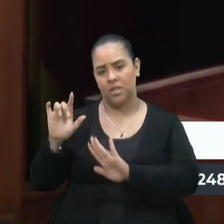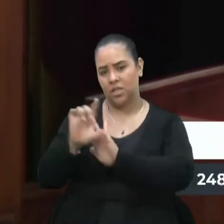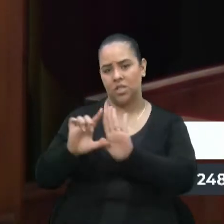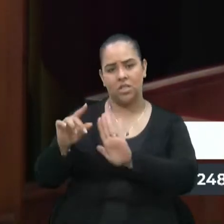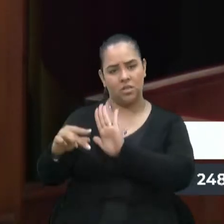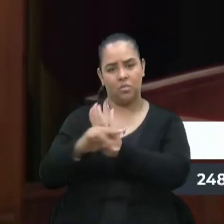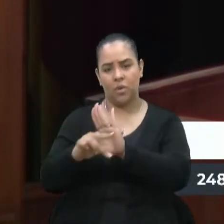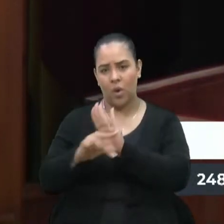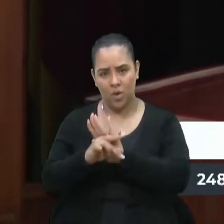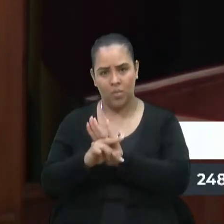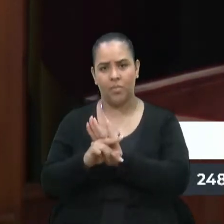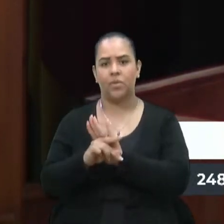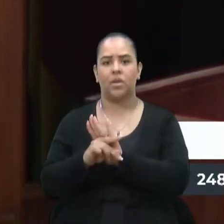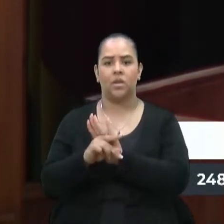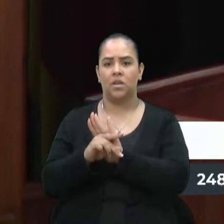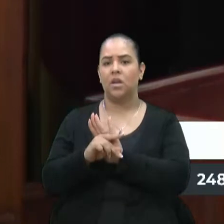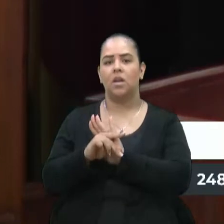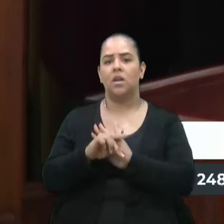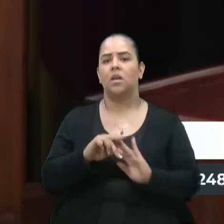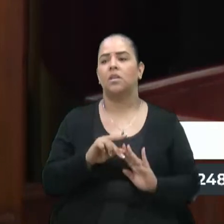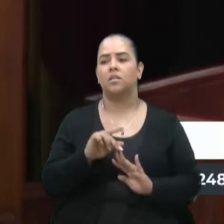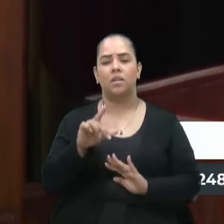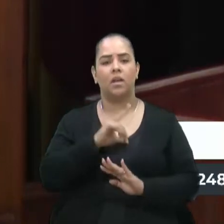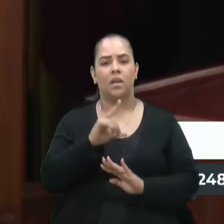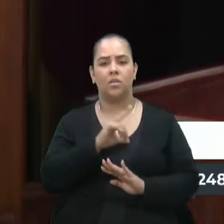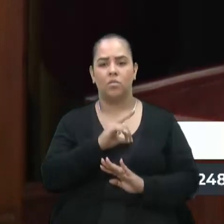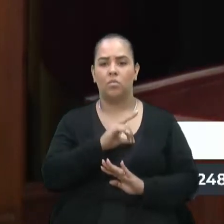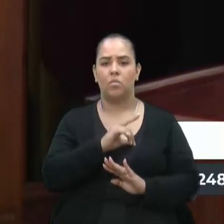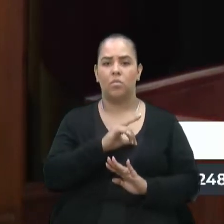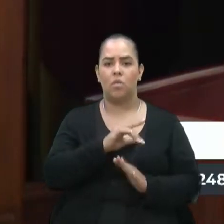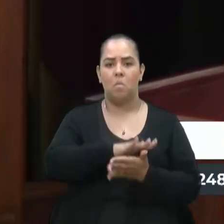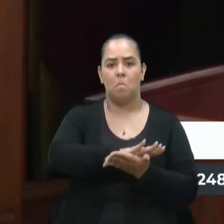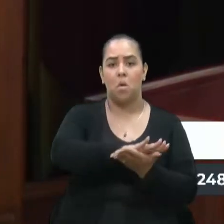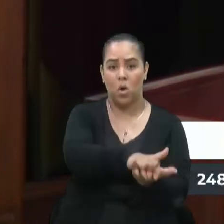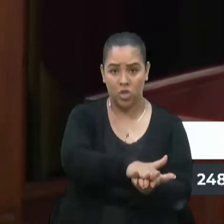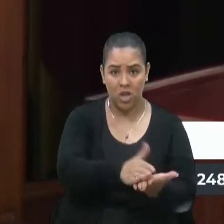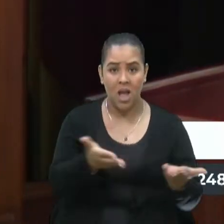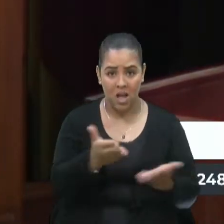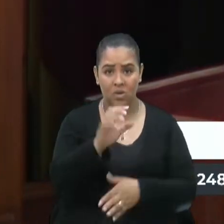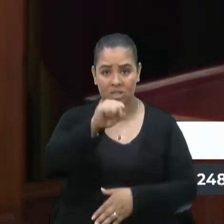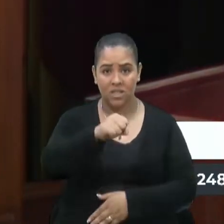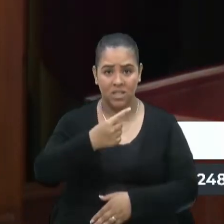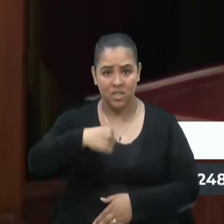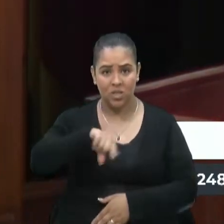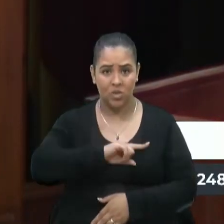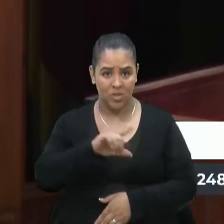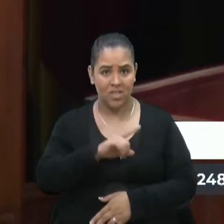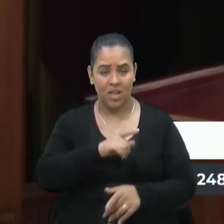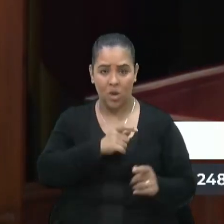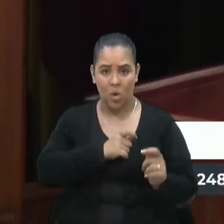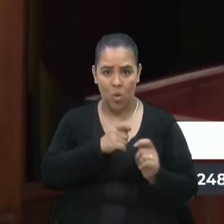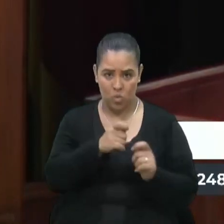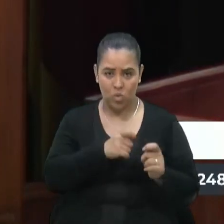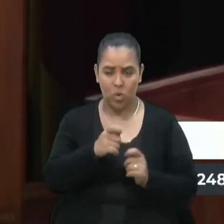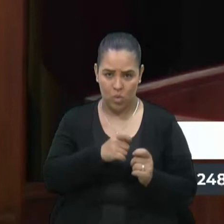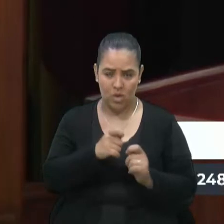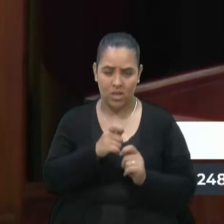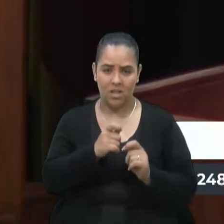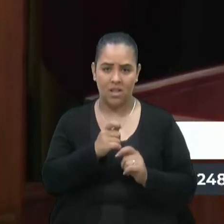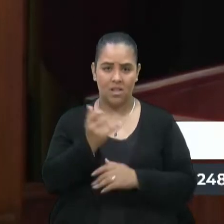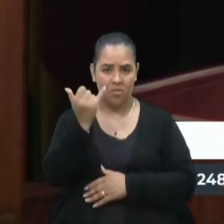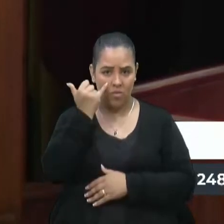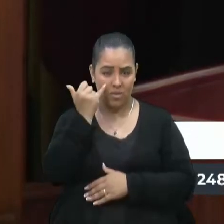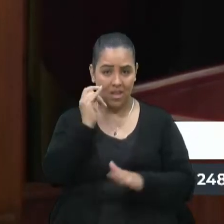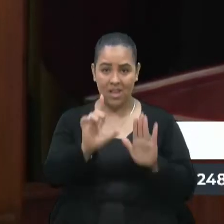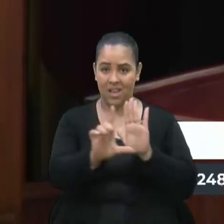específica. Entrava como homicídio, como assassinato, como... Agora não, agora a gente tem um controle desses dados. E a Lei Maria